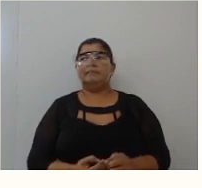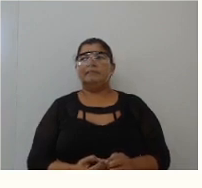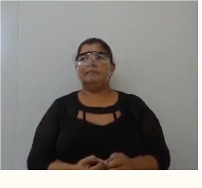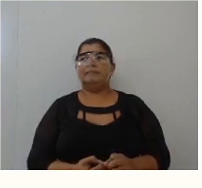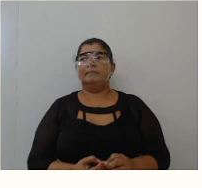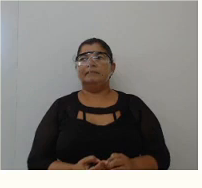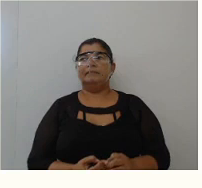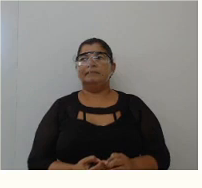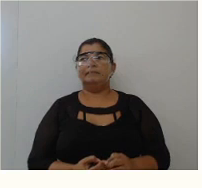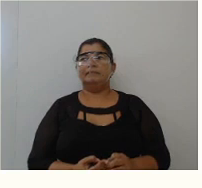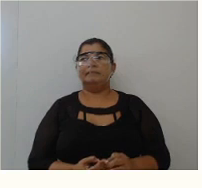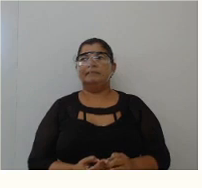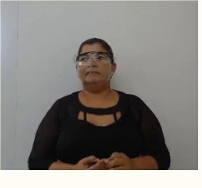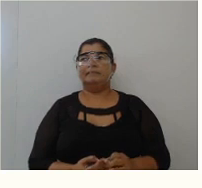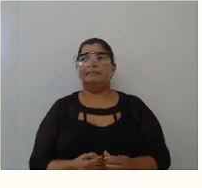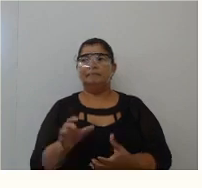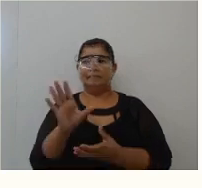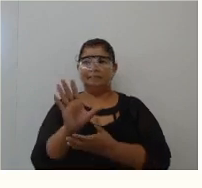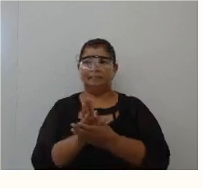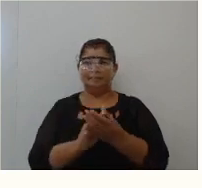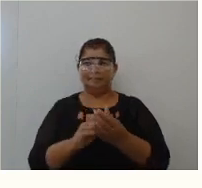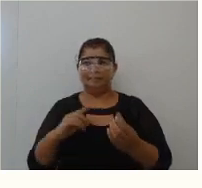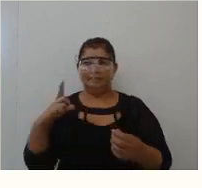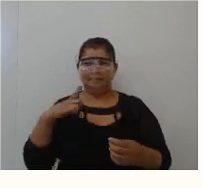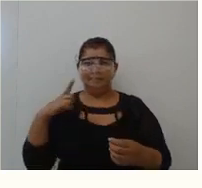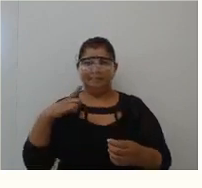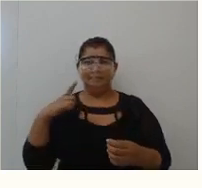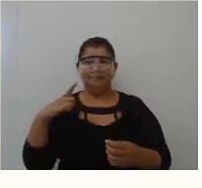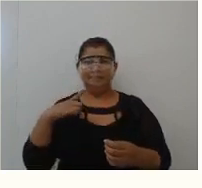Estão copiando aí, pessoal?